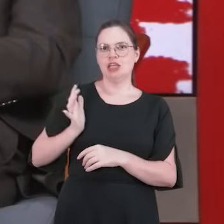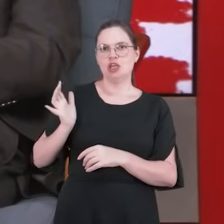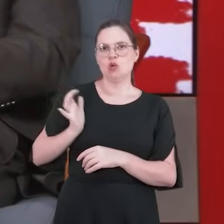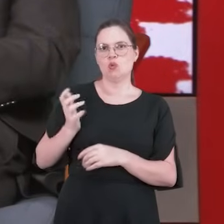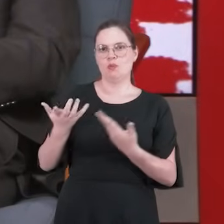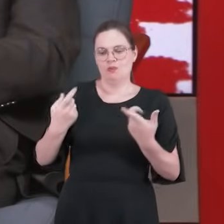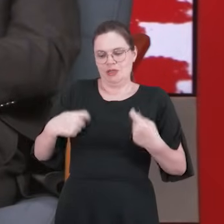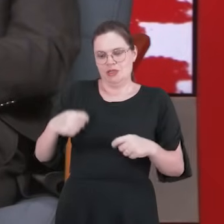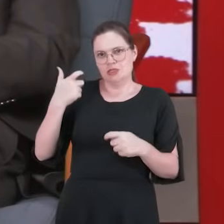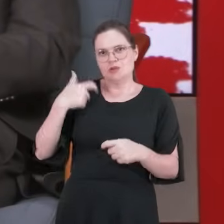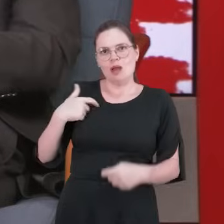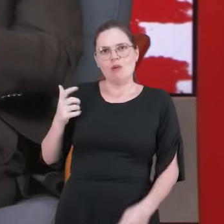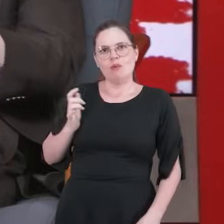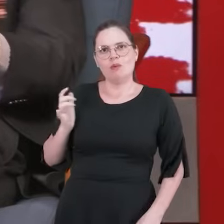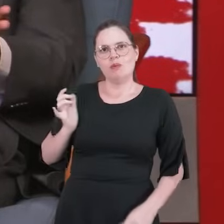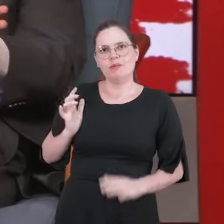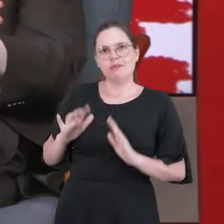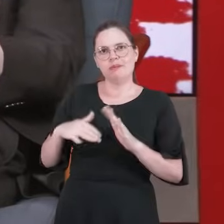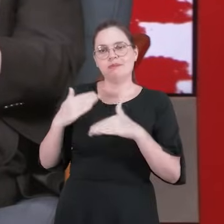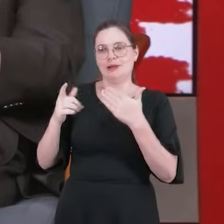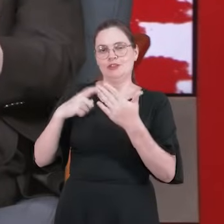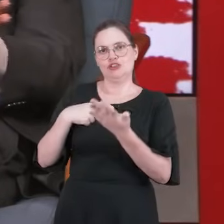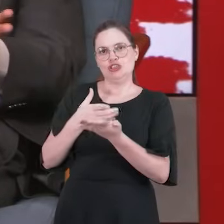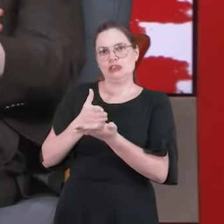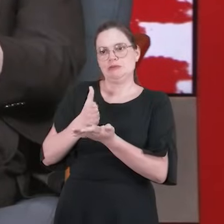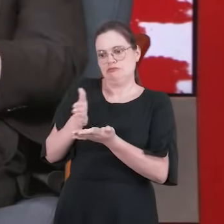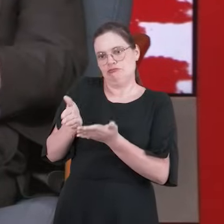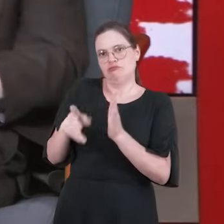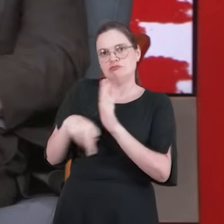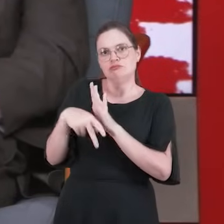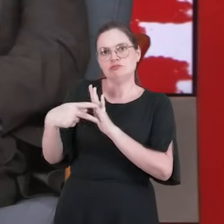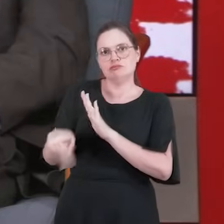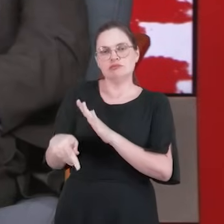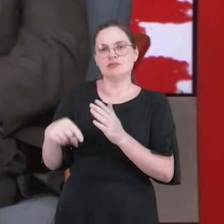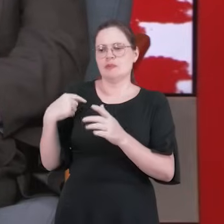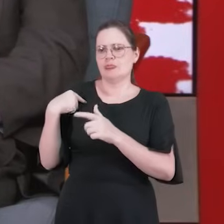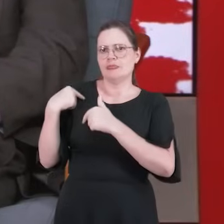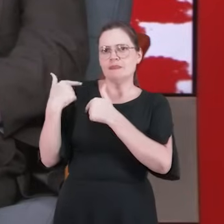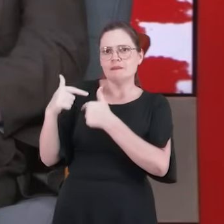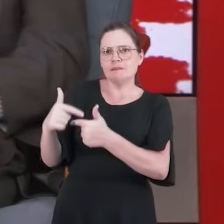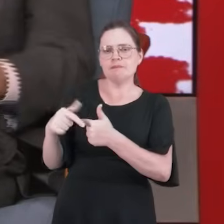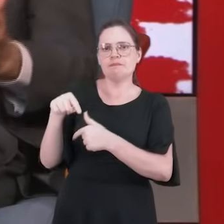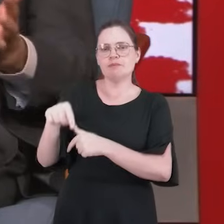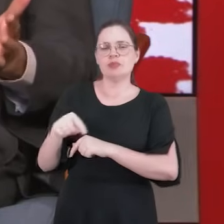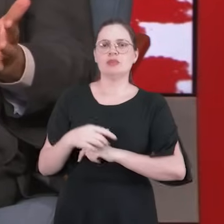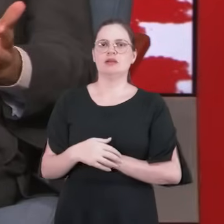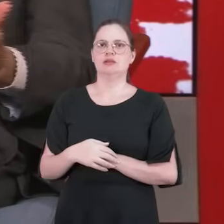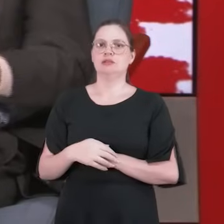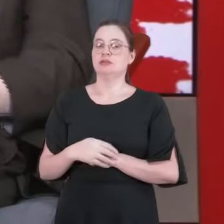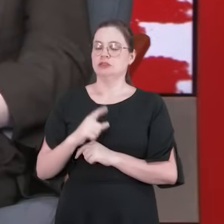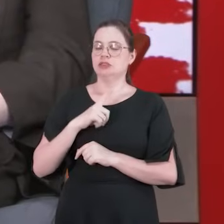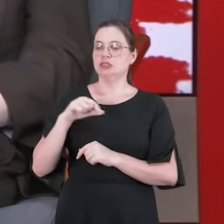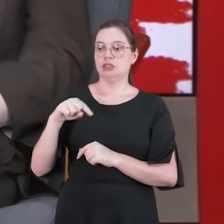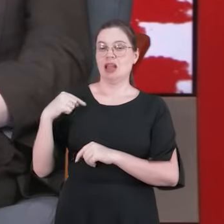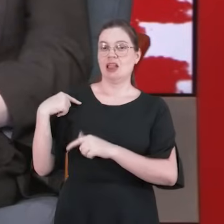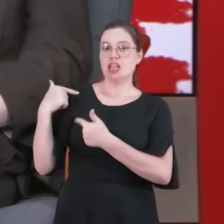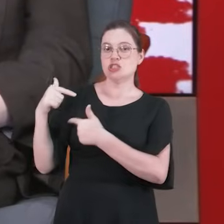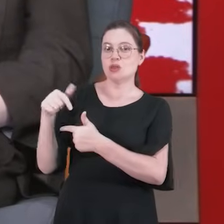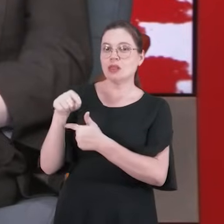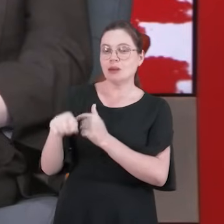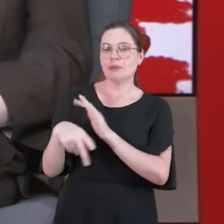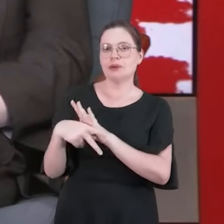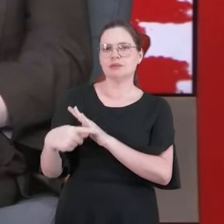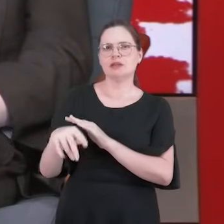tudo mais. Havia uma linha bastante tradicional, bastante ortodoxa,